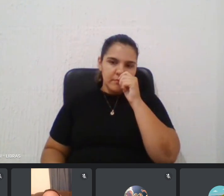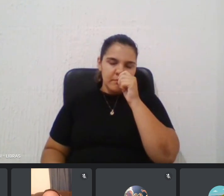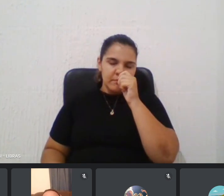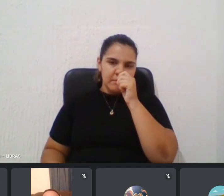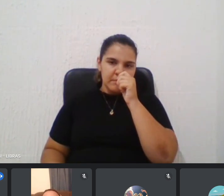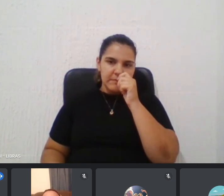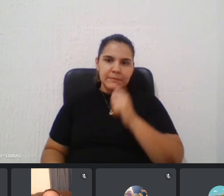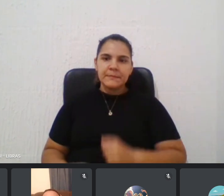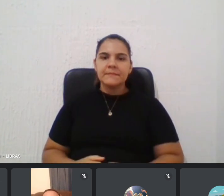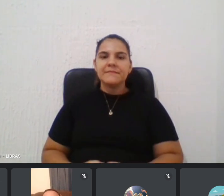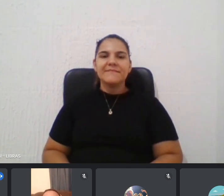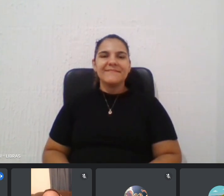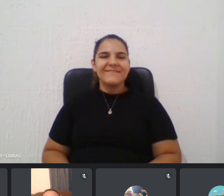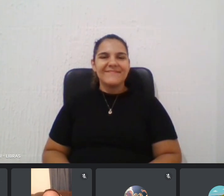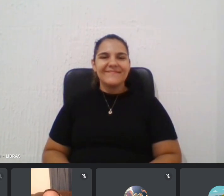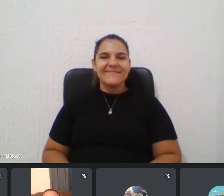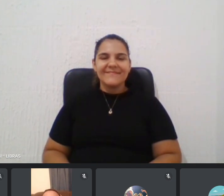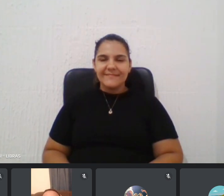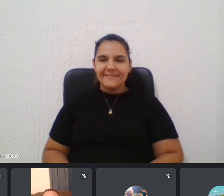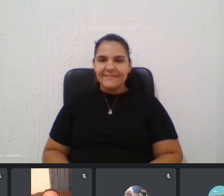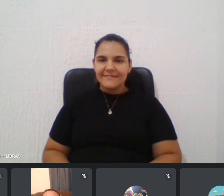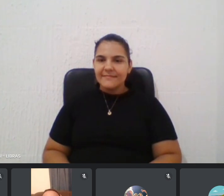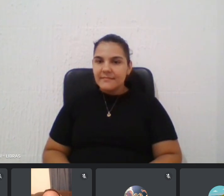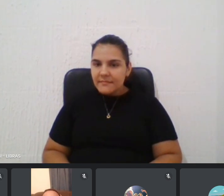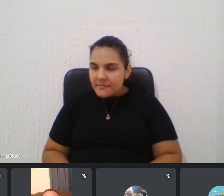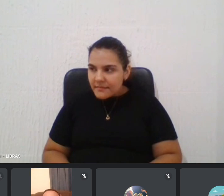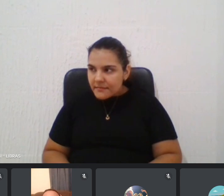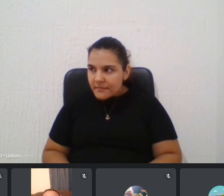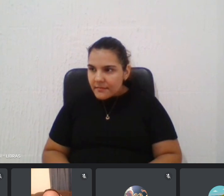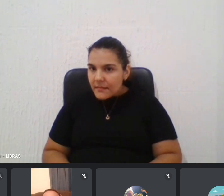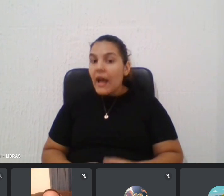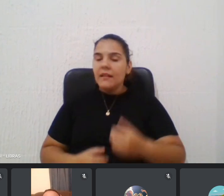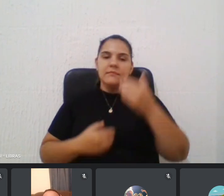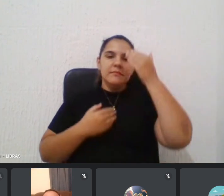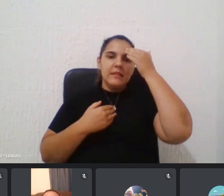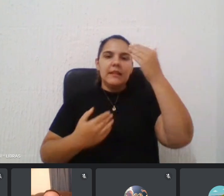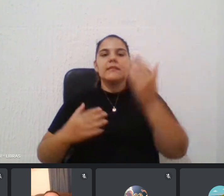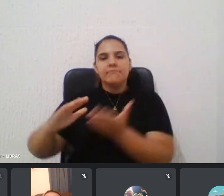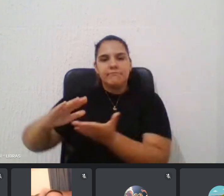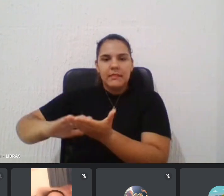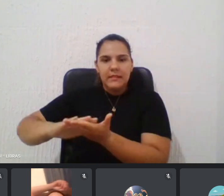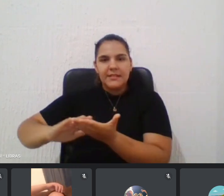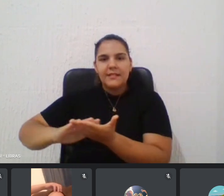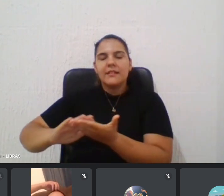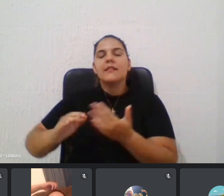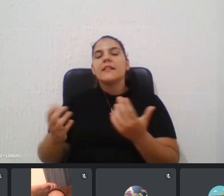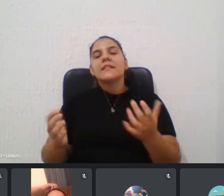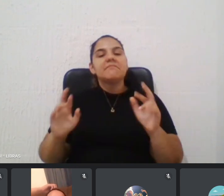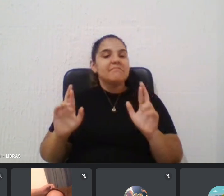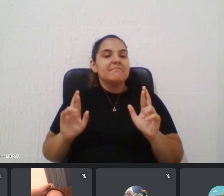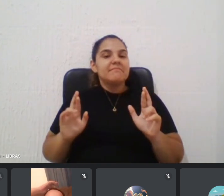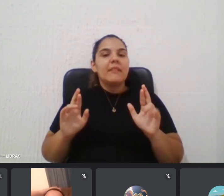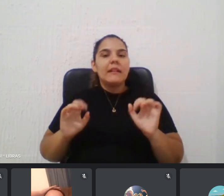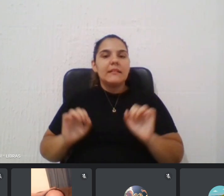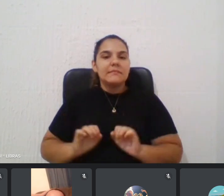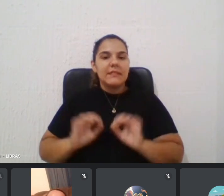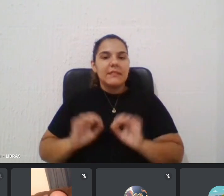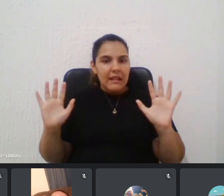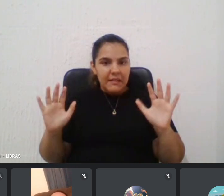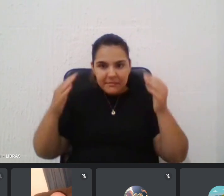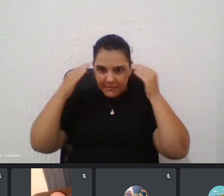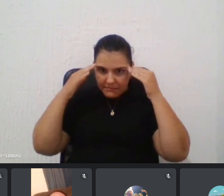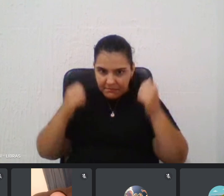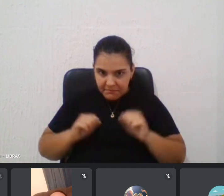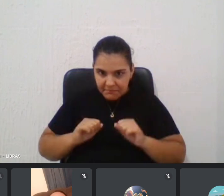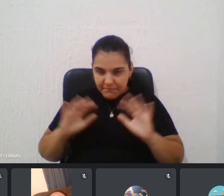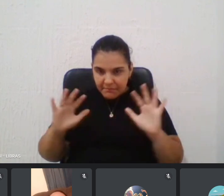E aí, aproveito... De nada, eu espero que tenha sido esclarecedor, pedindo à equipe, a cada